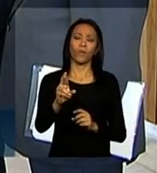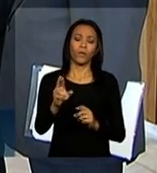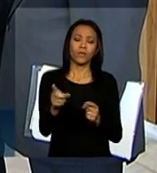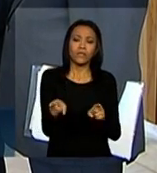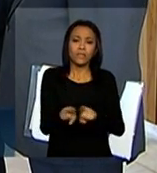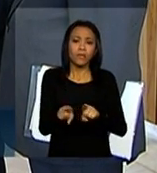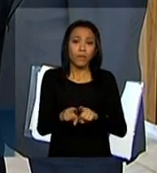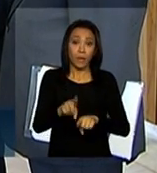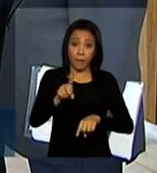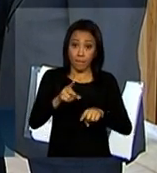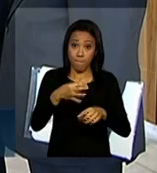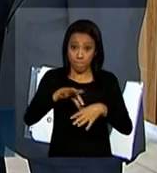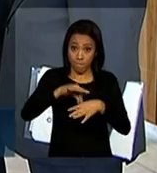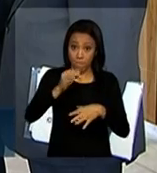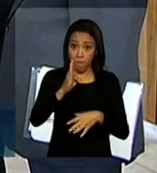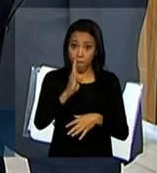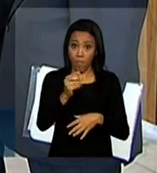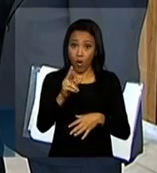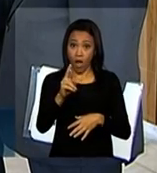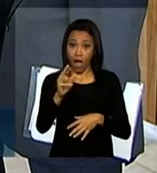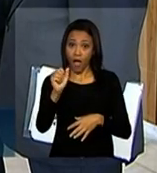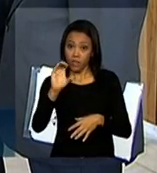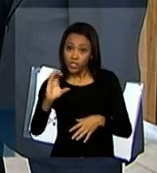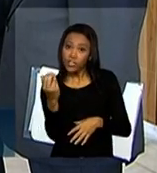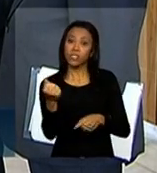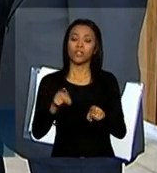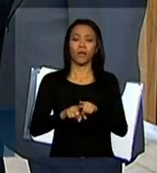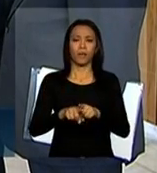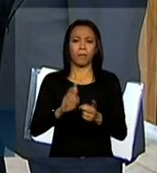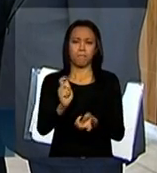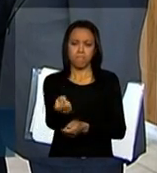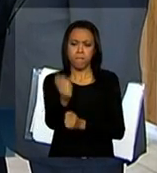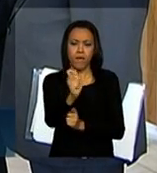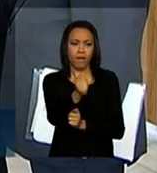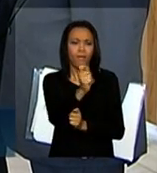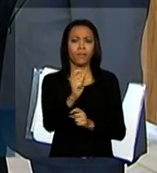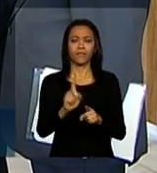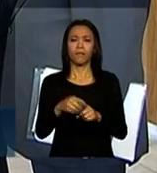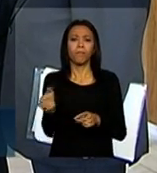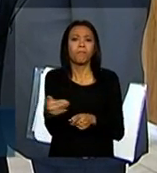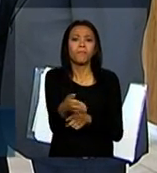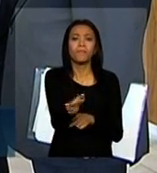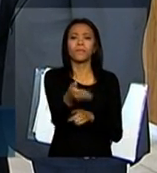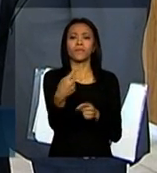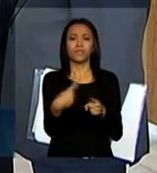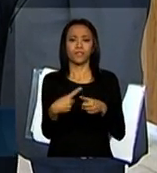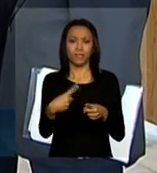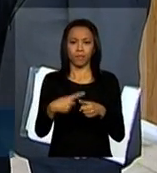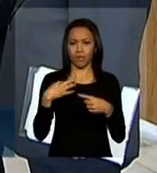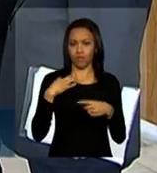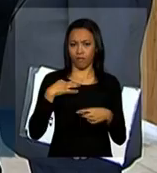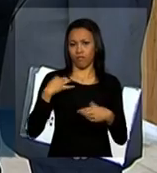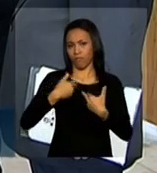motores, produtos de borracha, laminados de aço, pescados, textos e confecções.